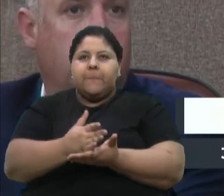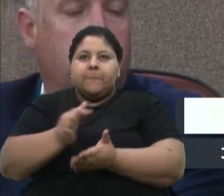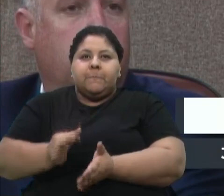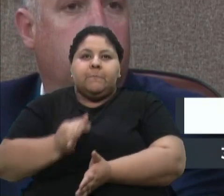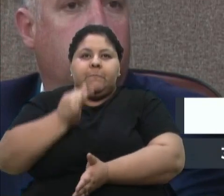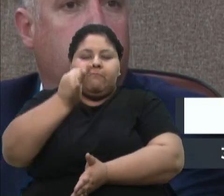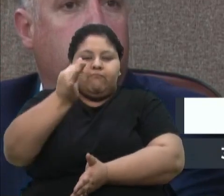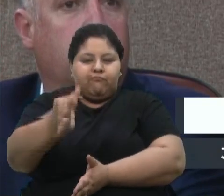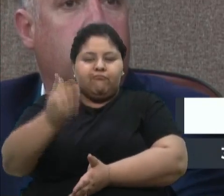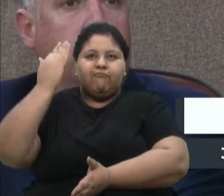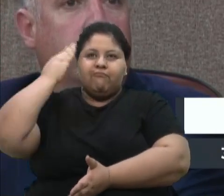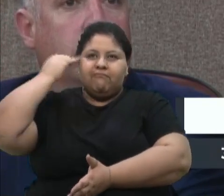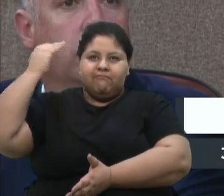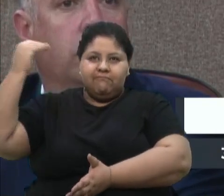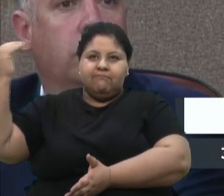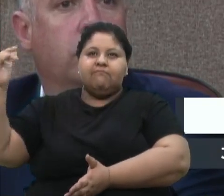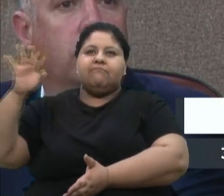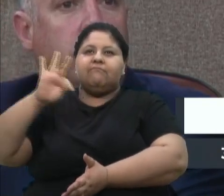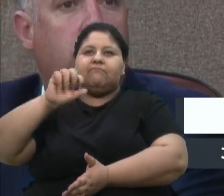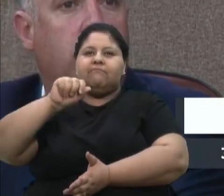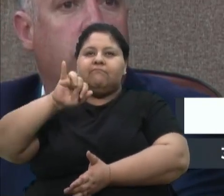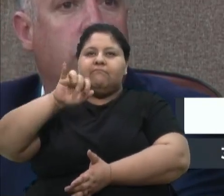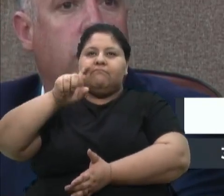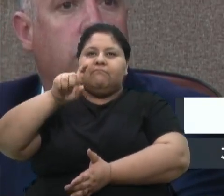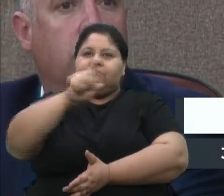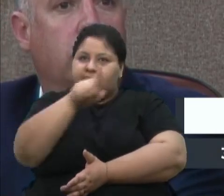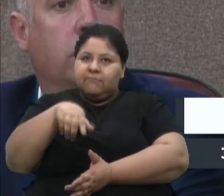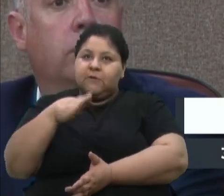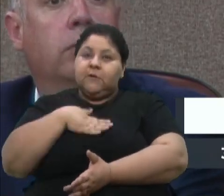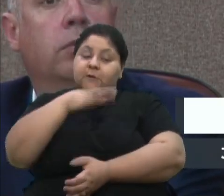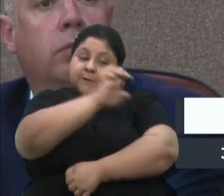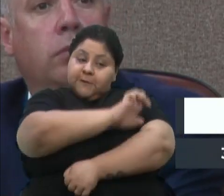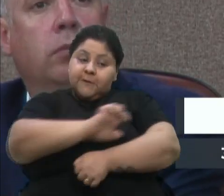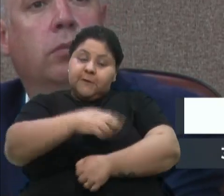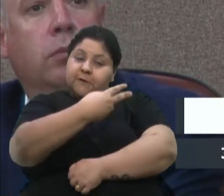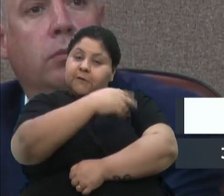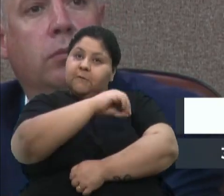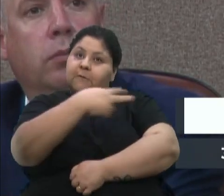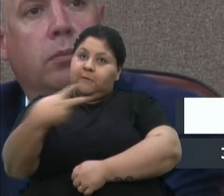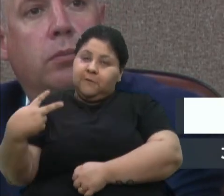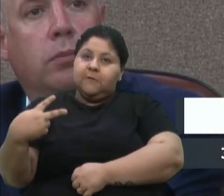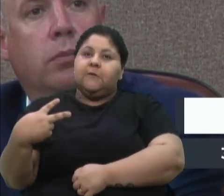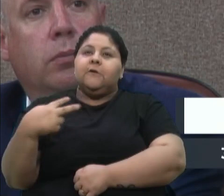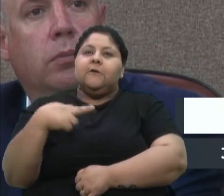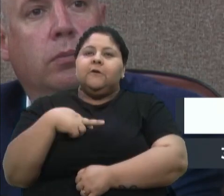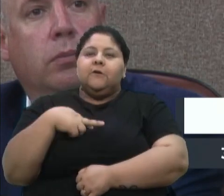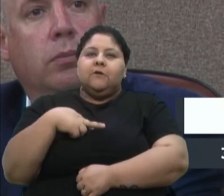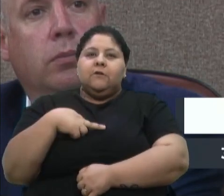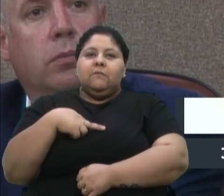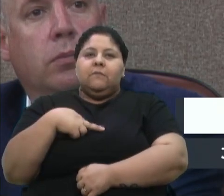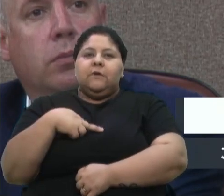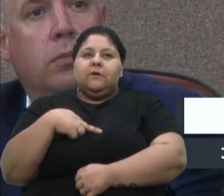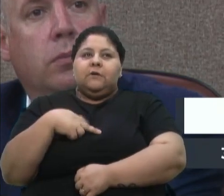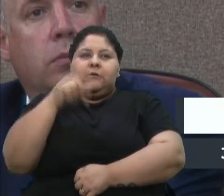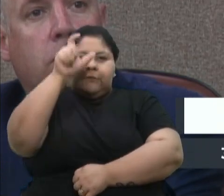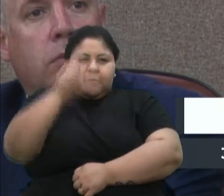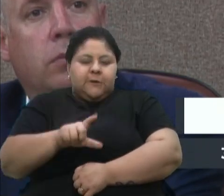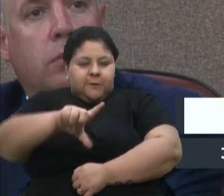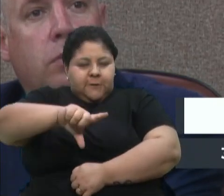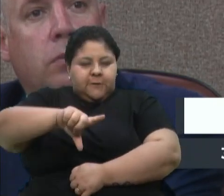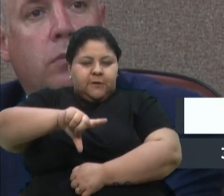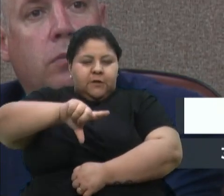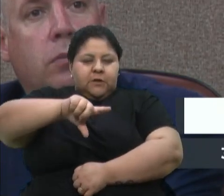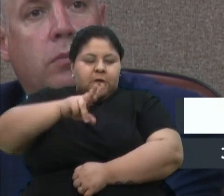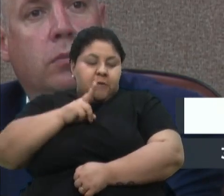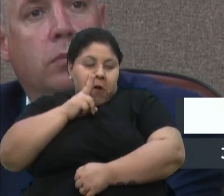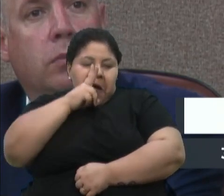de sucesso. Thaís foi minha estagiária em 2022, uma garota muito dedicada e que tenho certeza